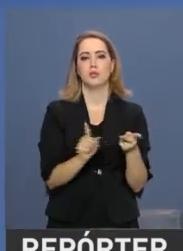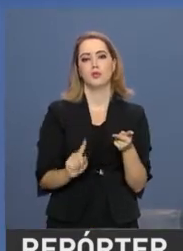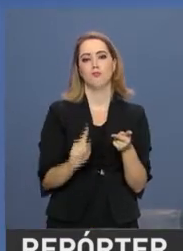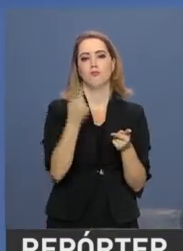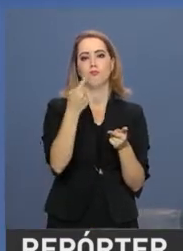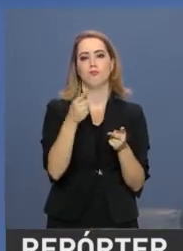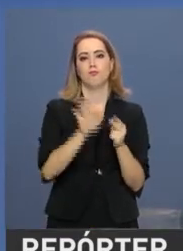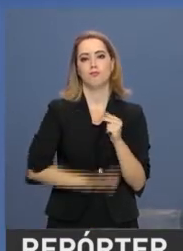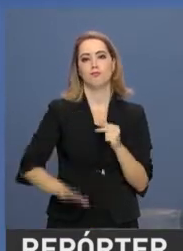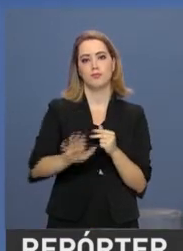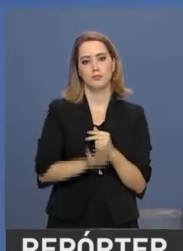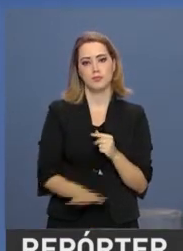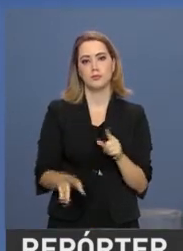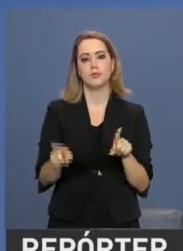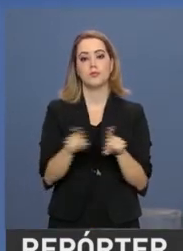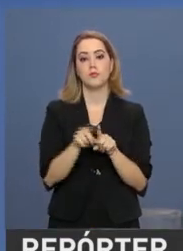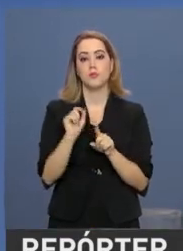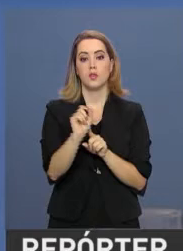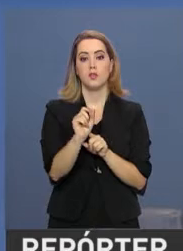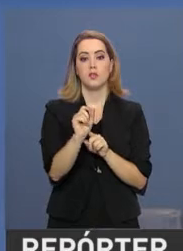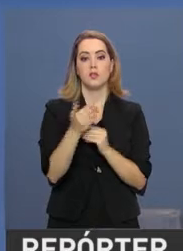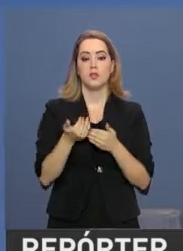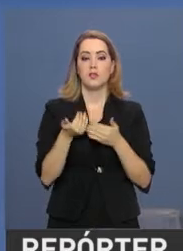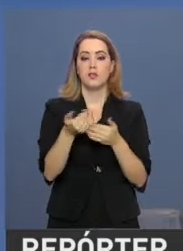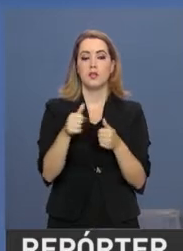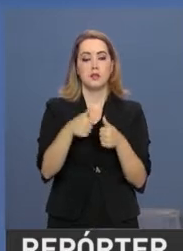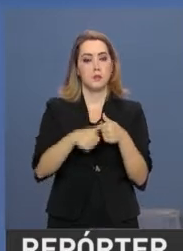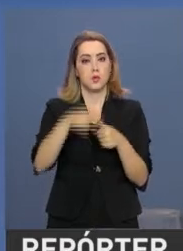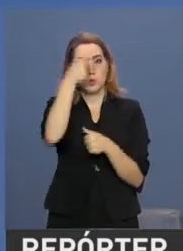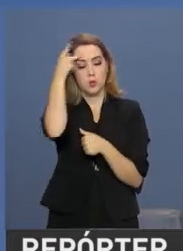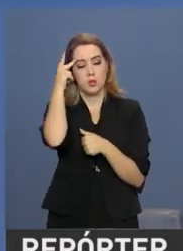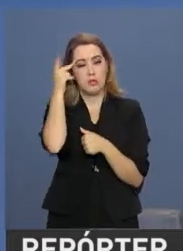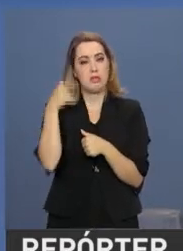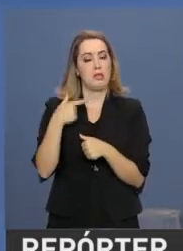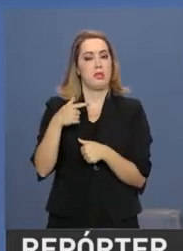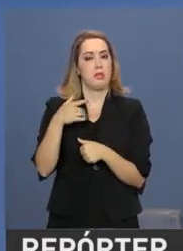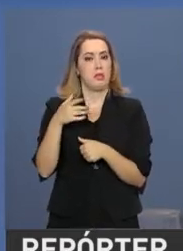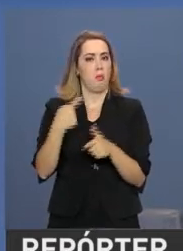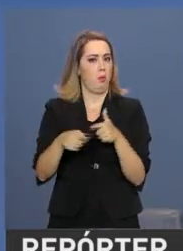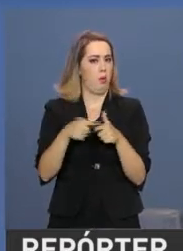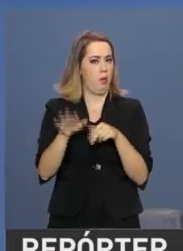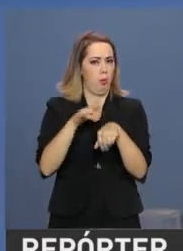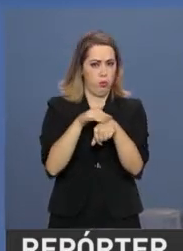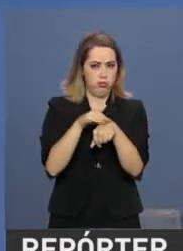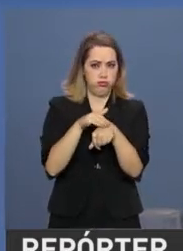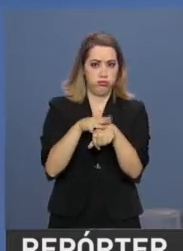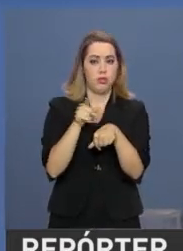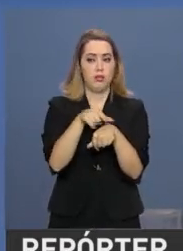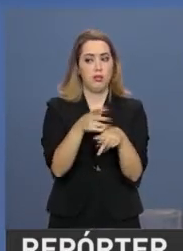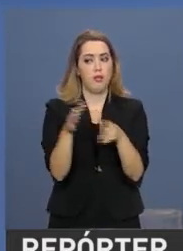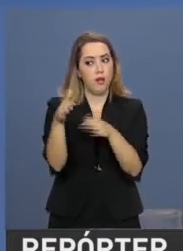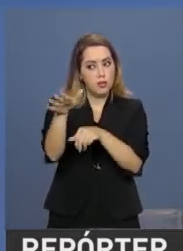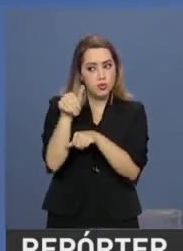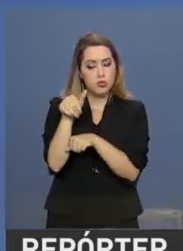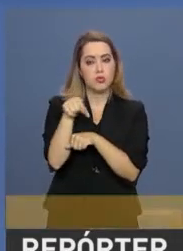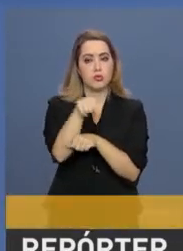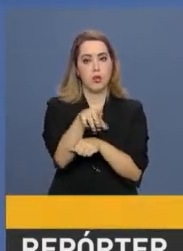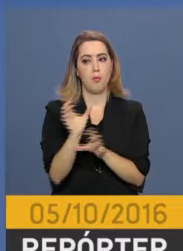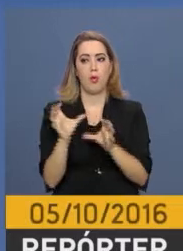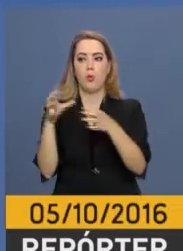infância então ele vai se a família tiver problema de saúde ele vai acionar as equipes de saúde é ele vai